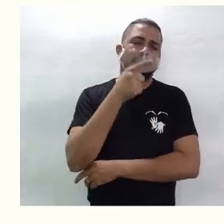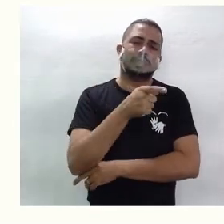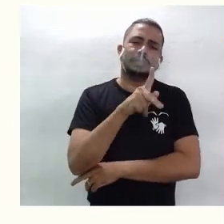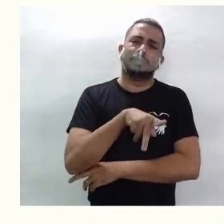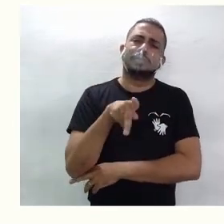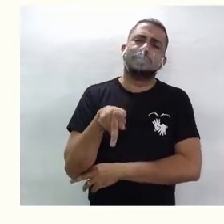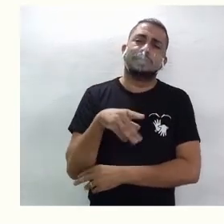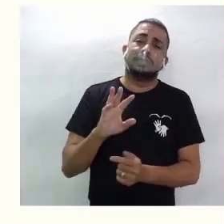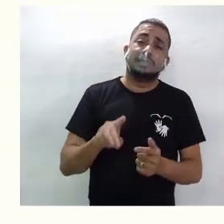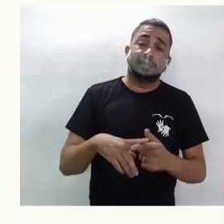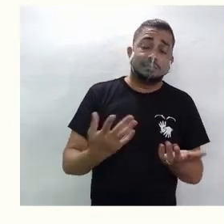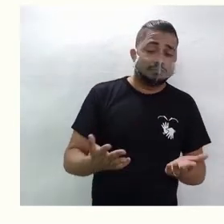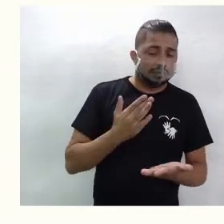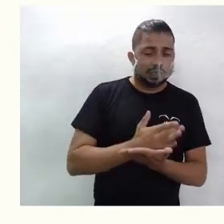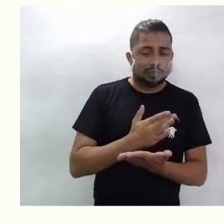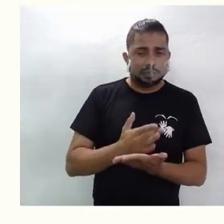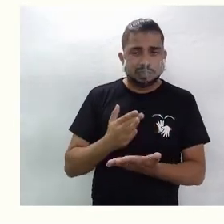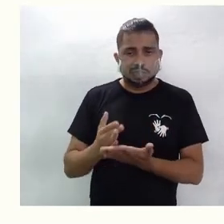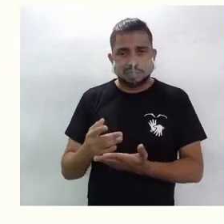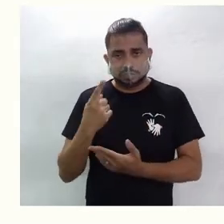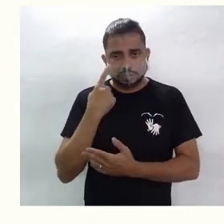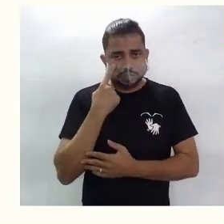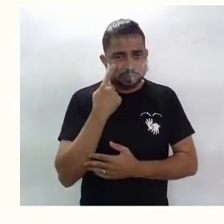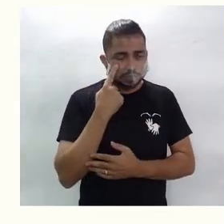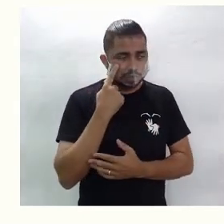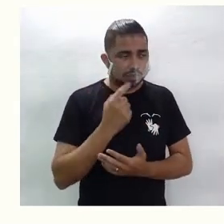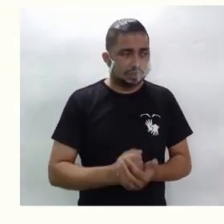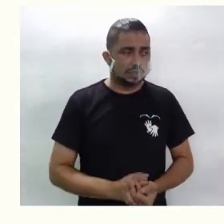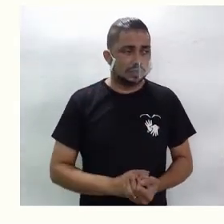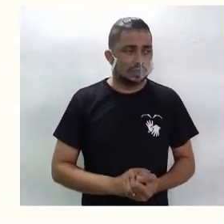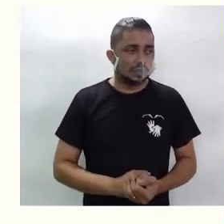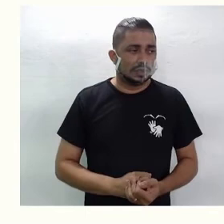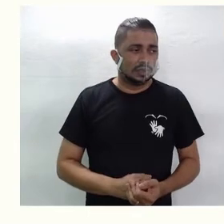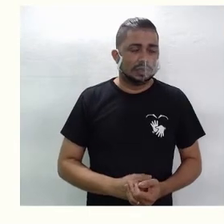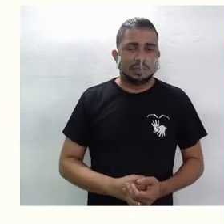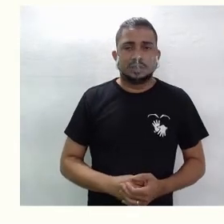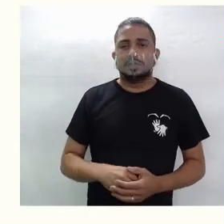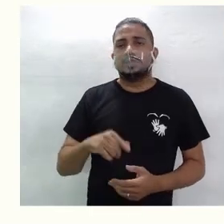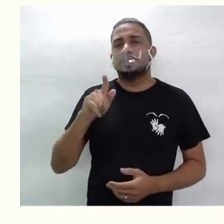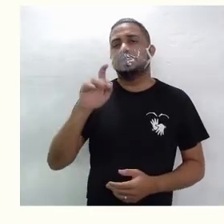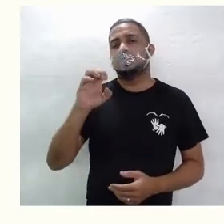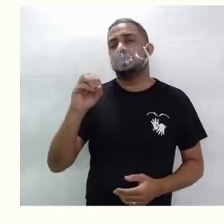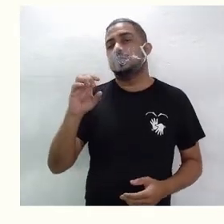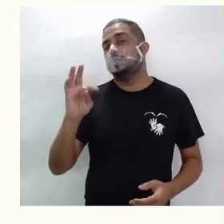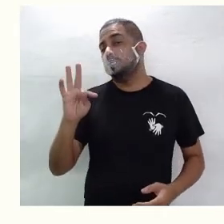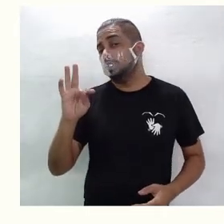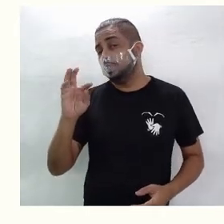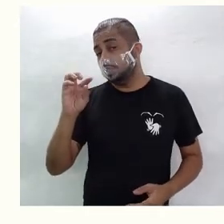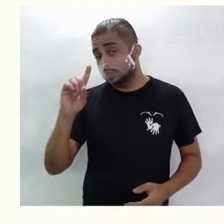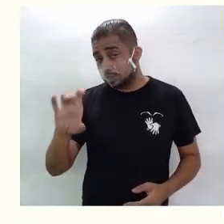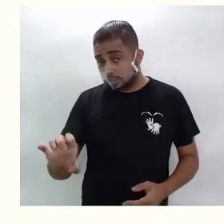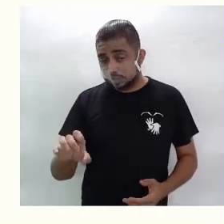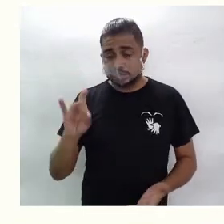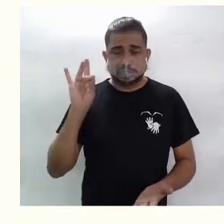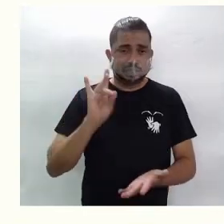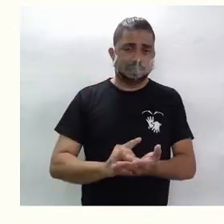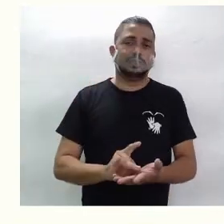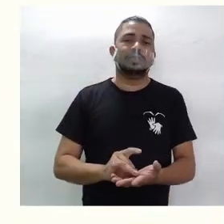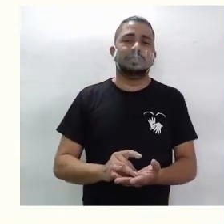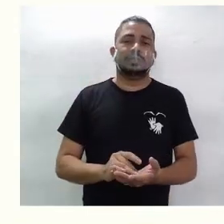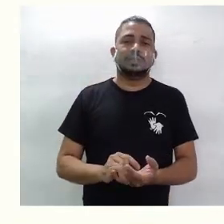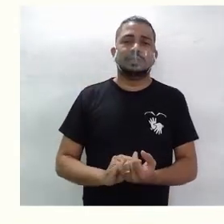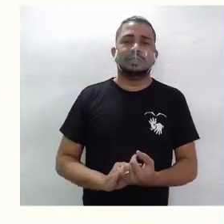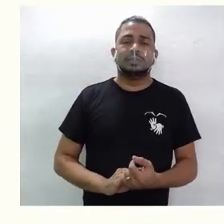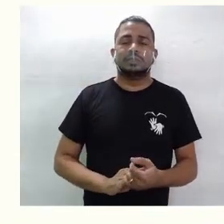lá. Na parte que vocês estão vendo de geóide, tá? É a parte real, a forma real do